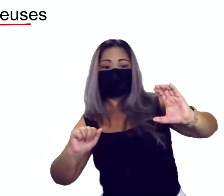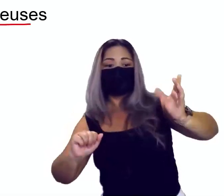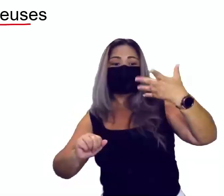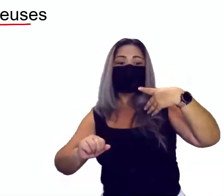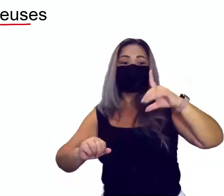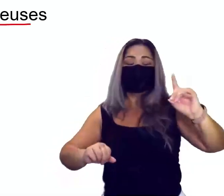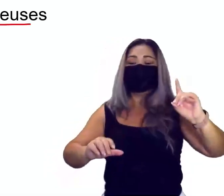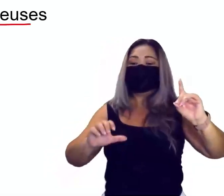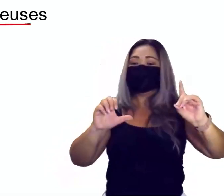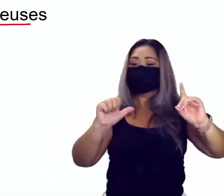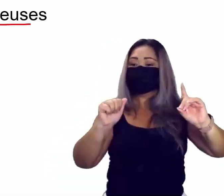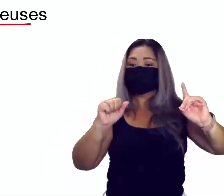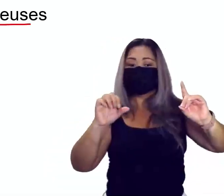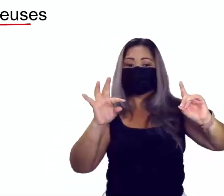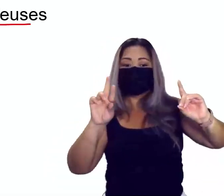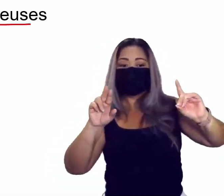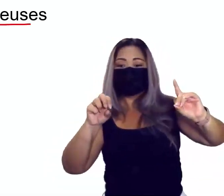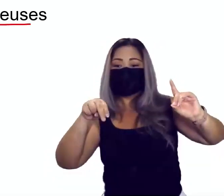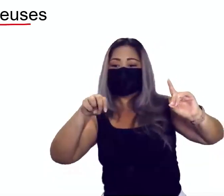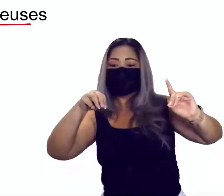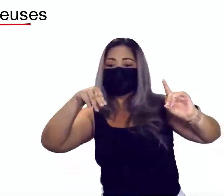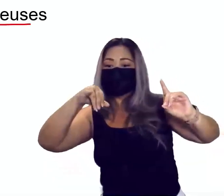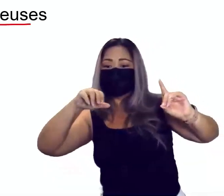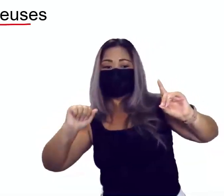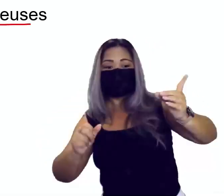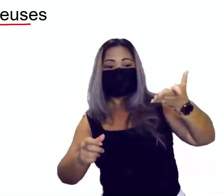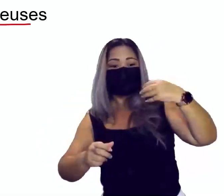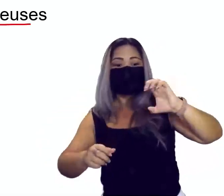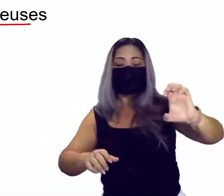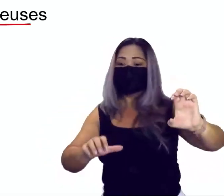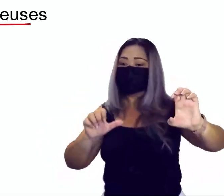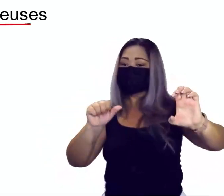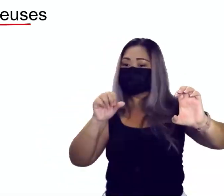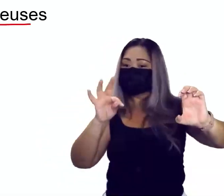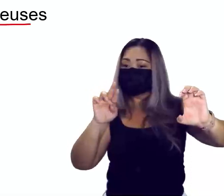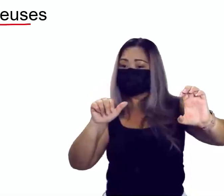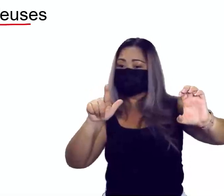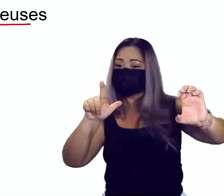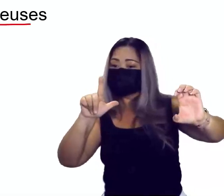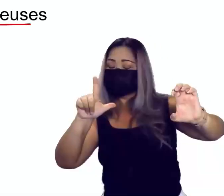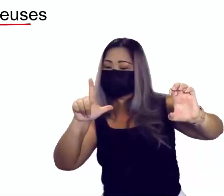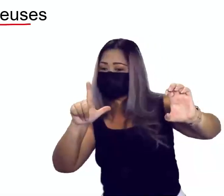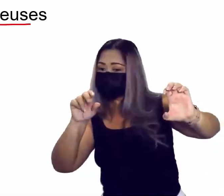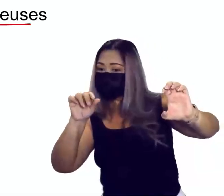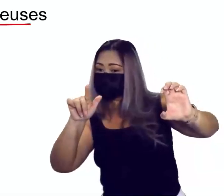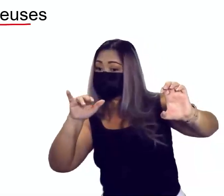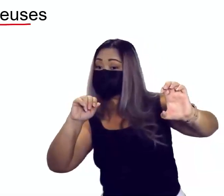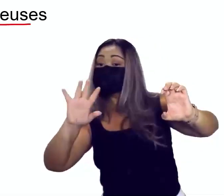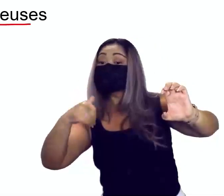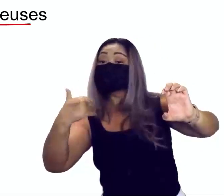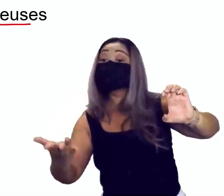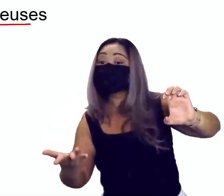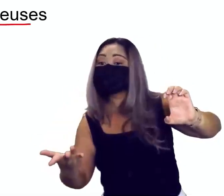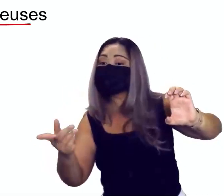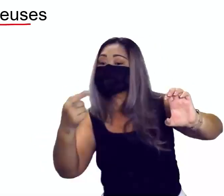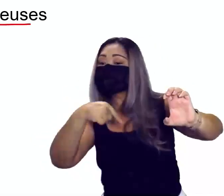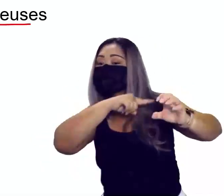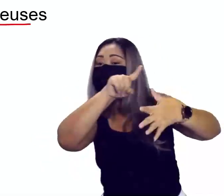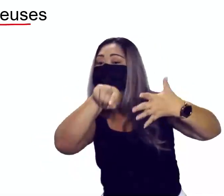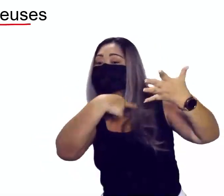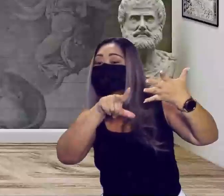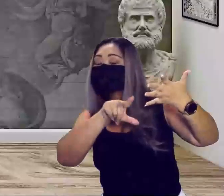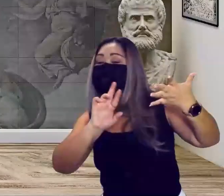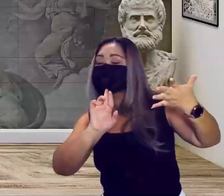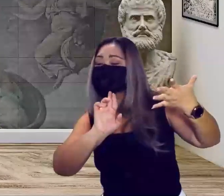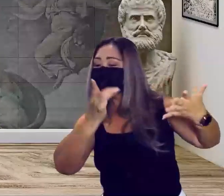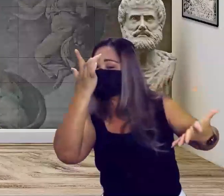Ou D, astronomia? Ou E, astrologia? E aí, conseguiram responder?